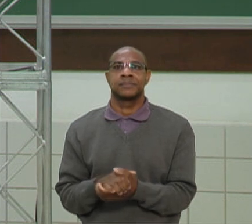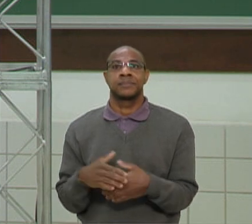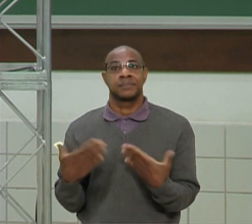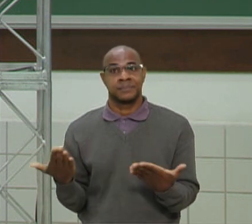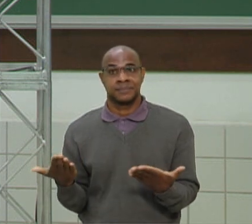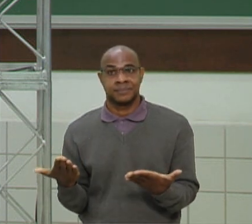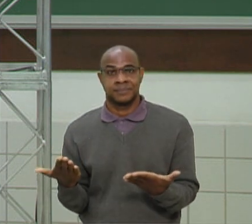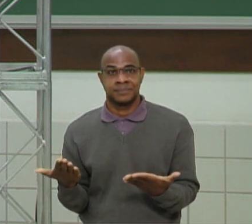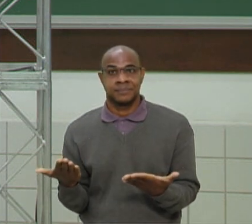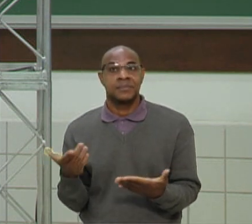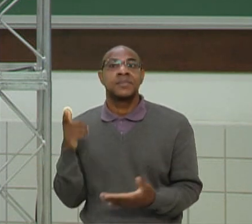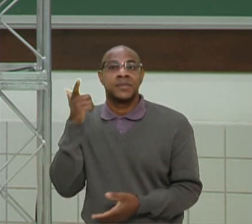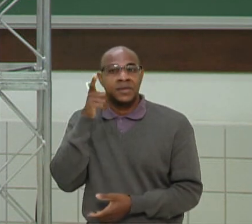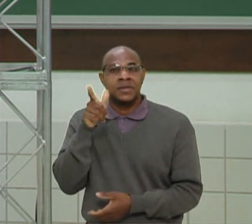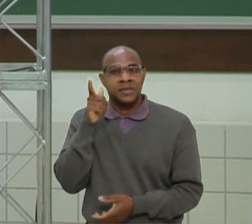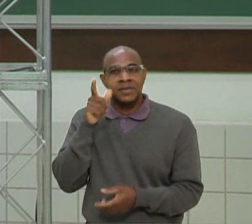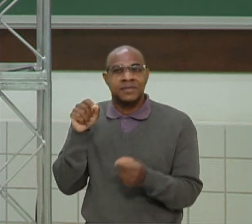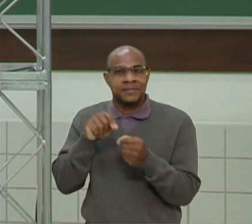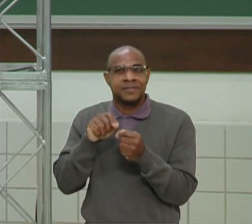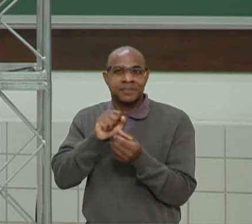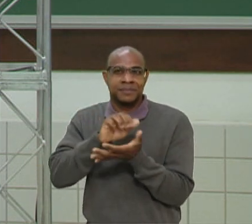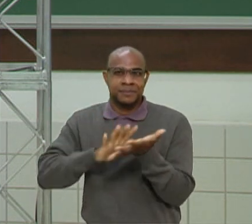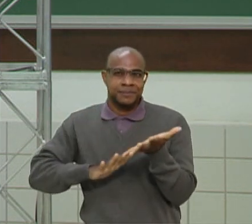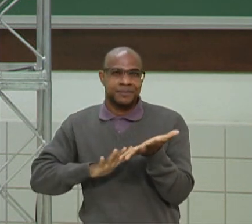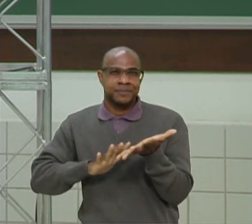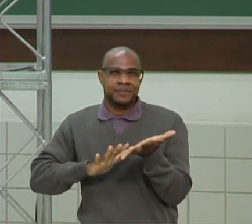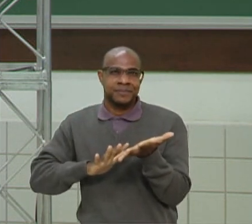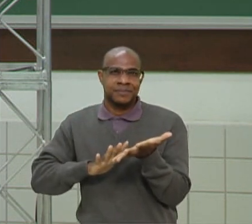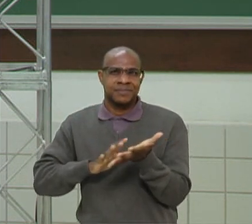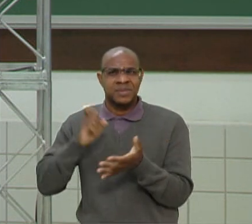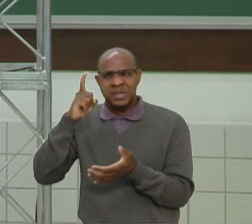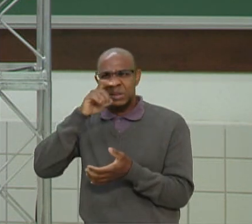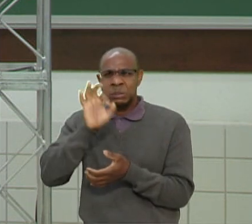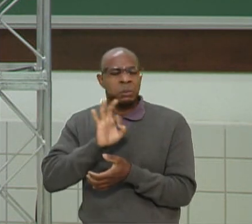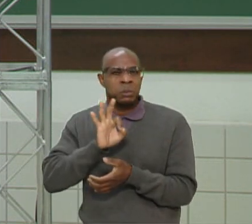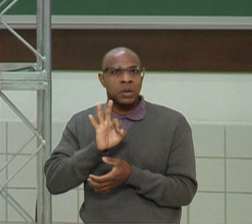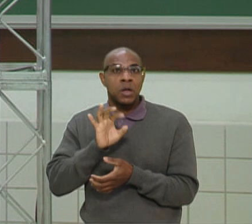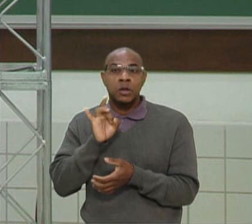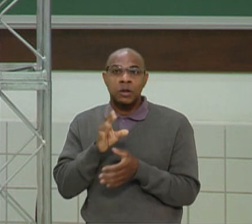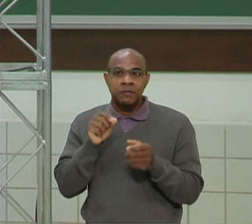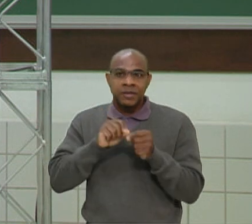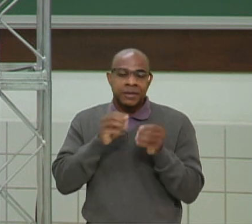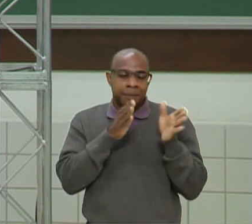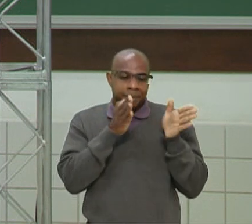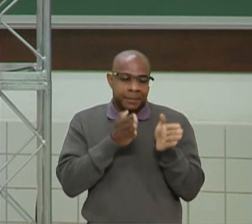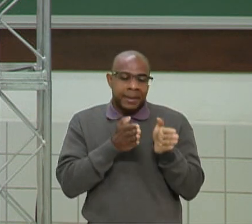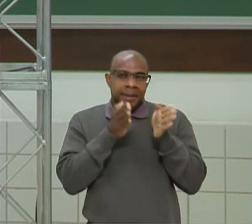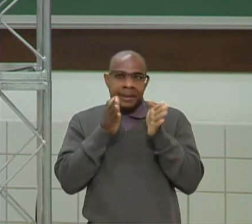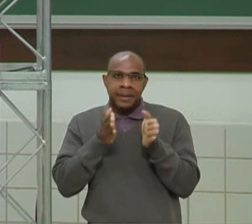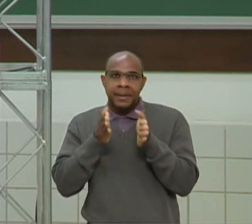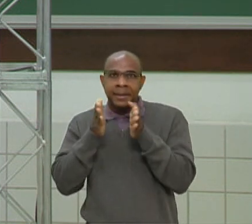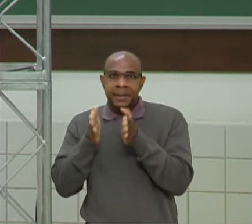E aí, galera, conseguiram resolver o exercício? Não é difícil, gente, é só passo a passo,